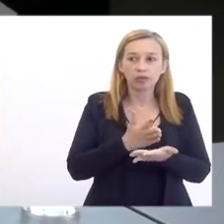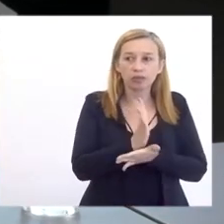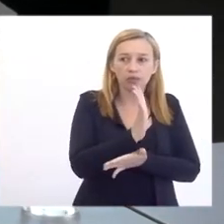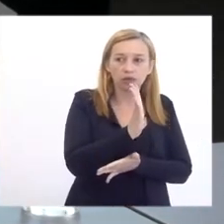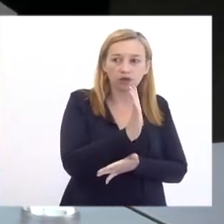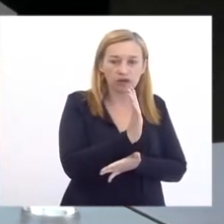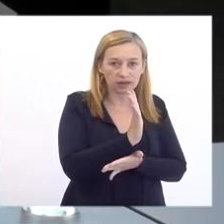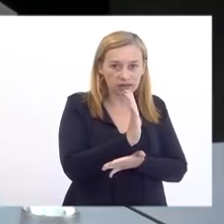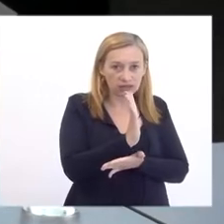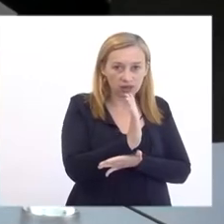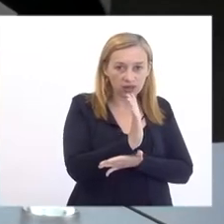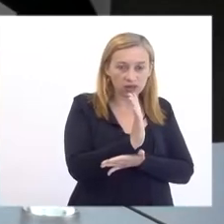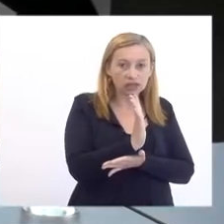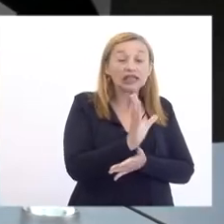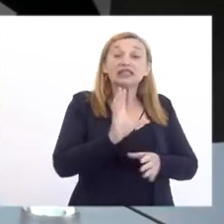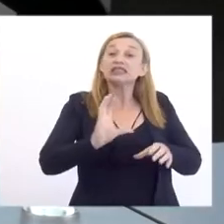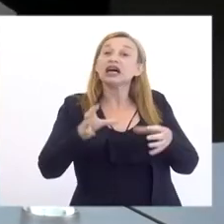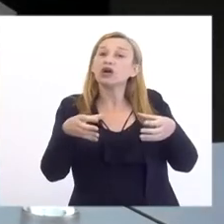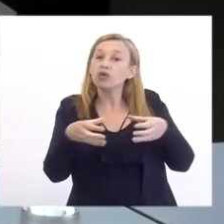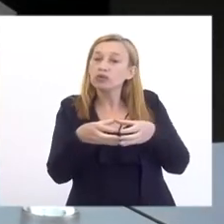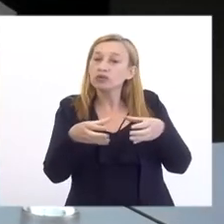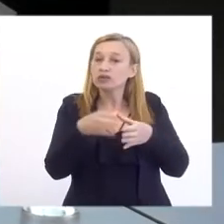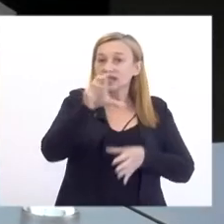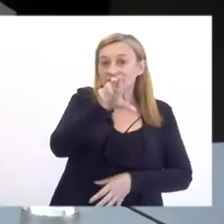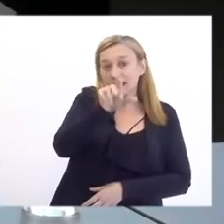na aprovação da comissão da CPI.